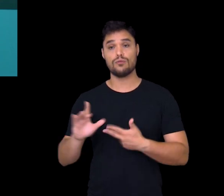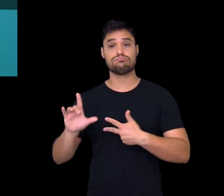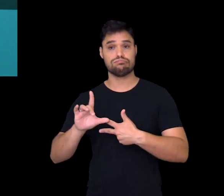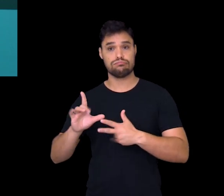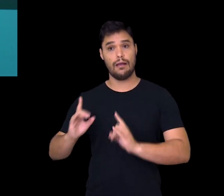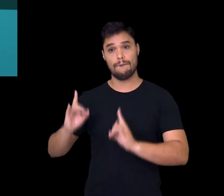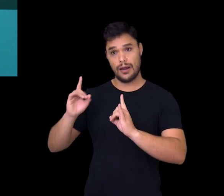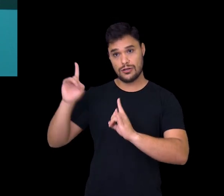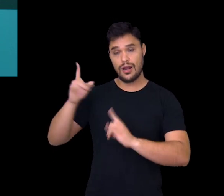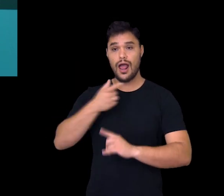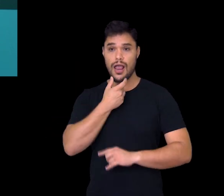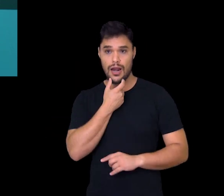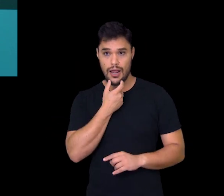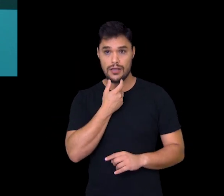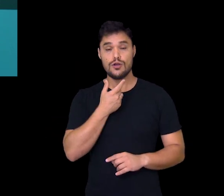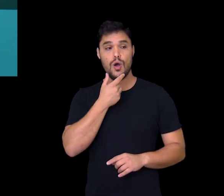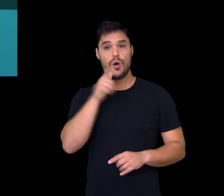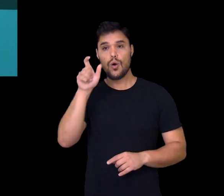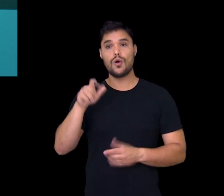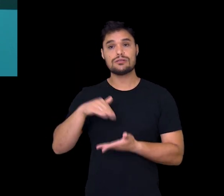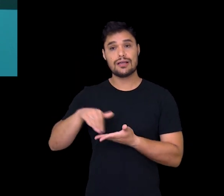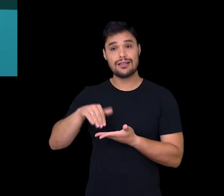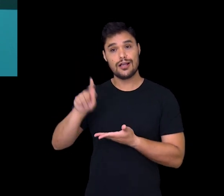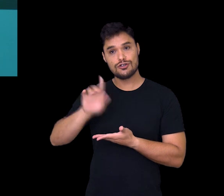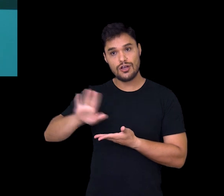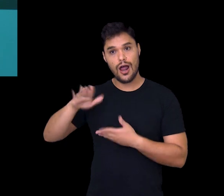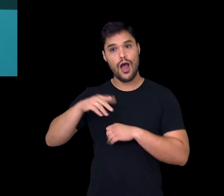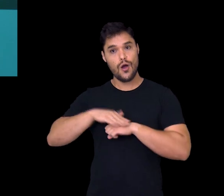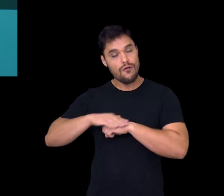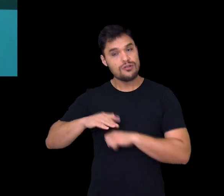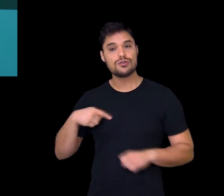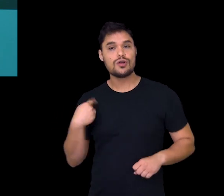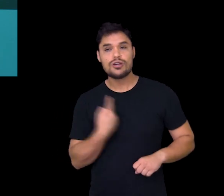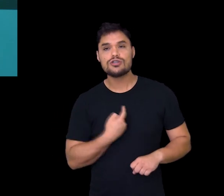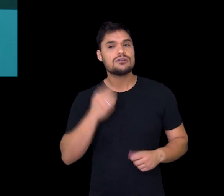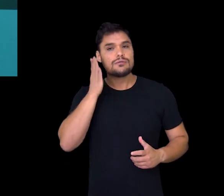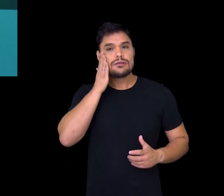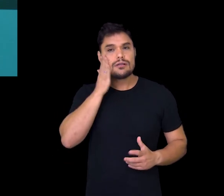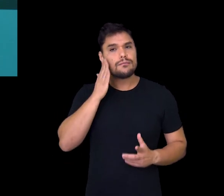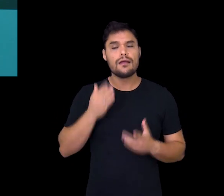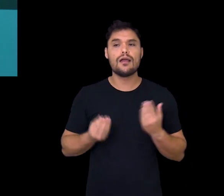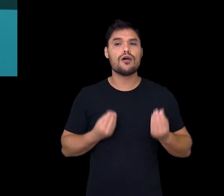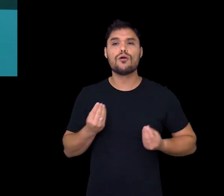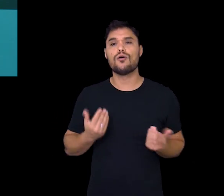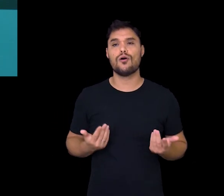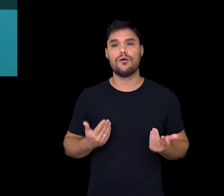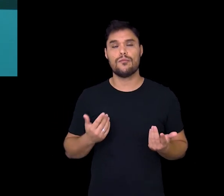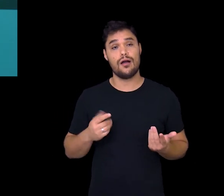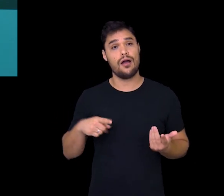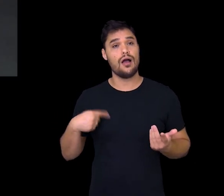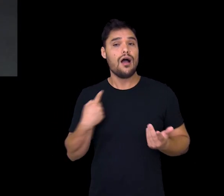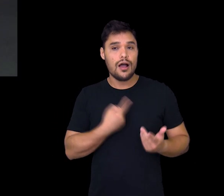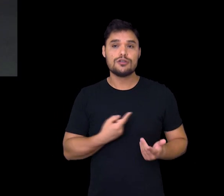os secretários gerais vieram conversar conosco para saber por quê. Porque nós estávamos vivendo